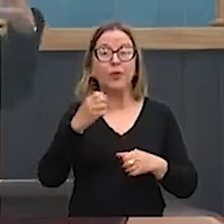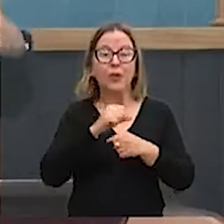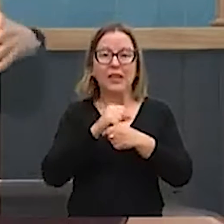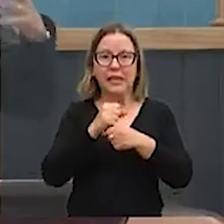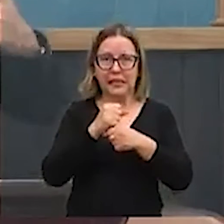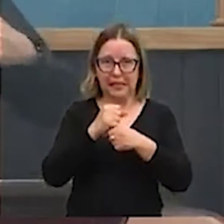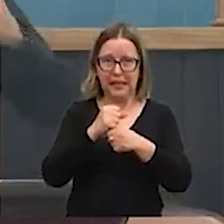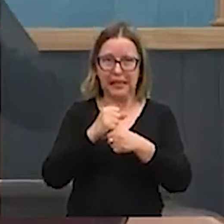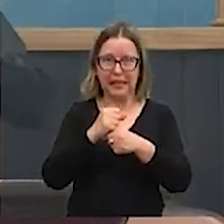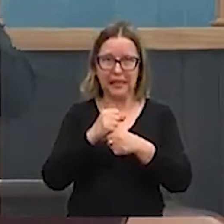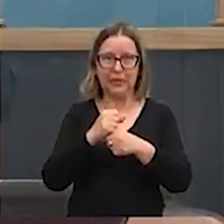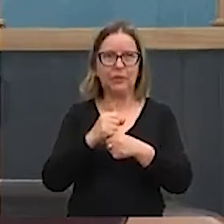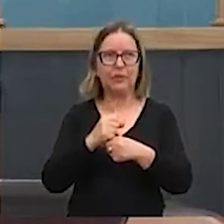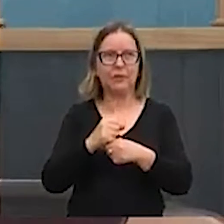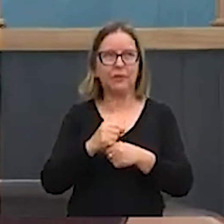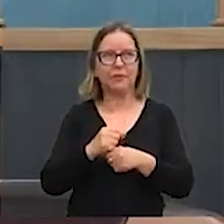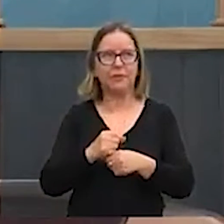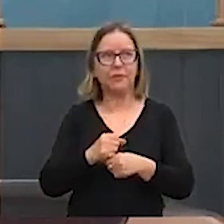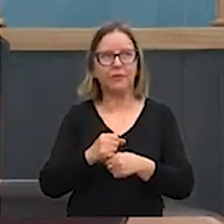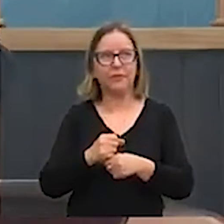digerindo e sendo